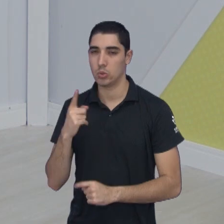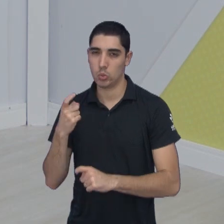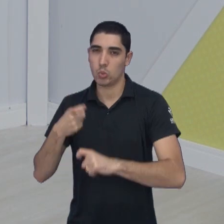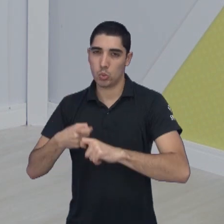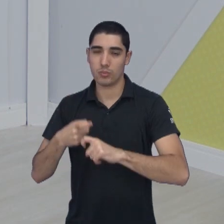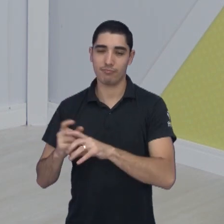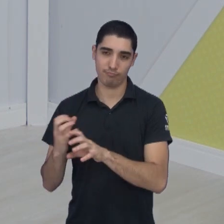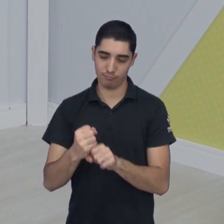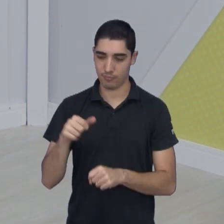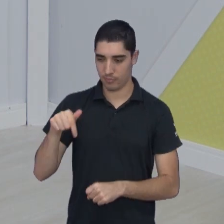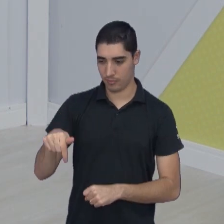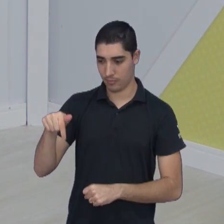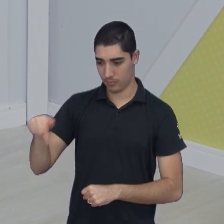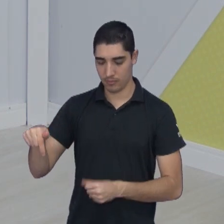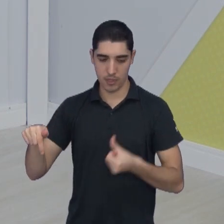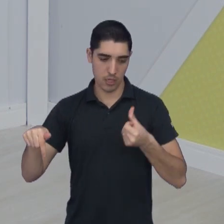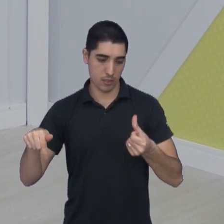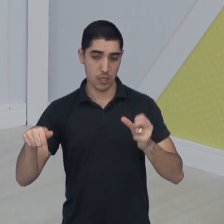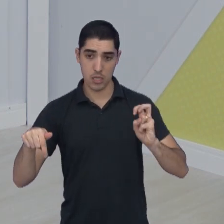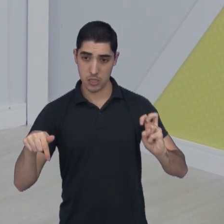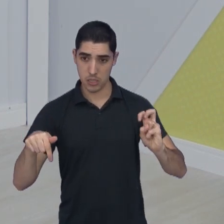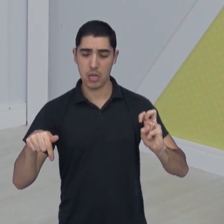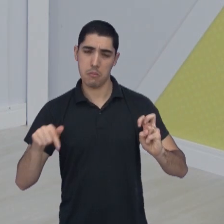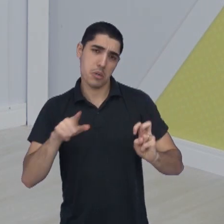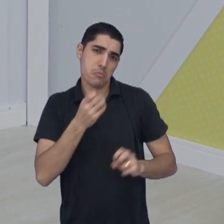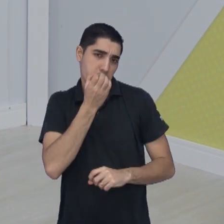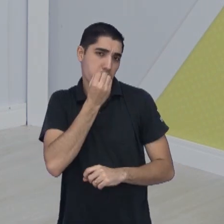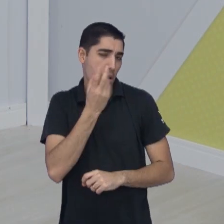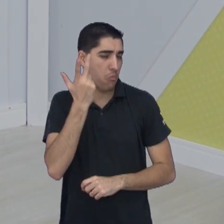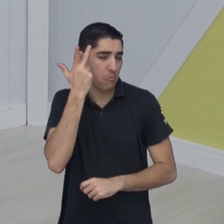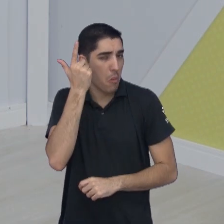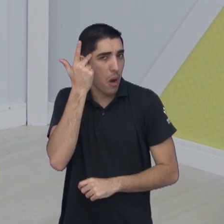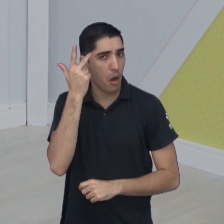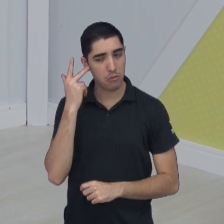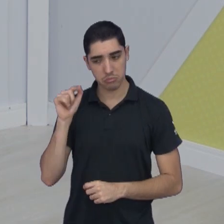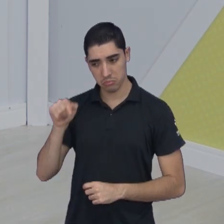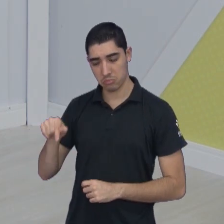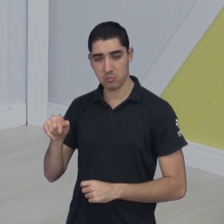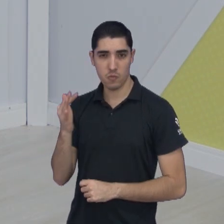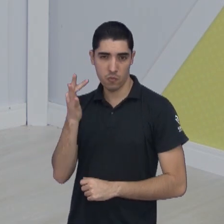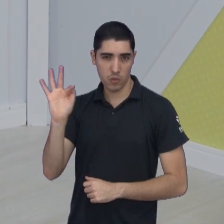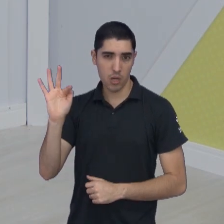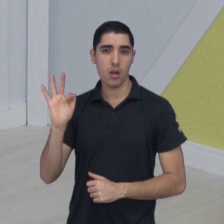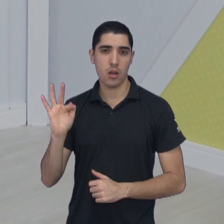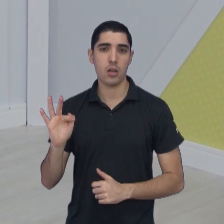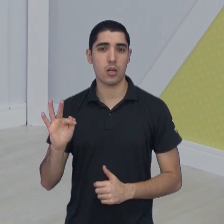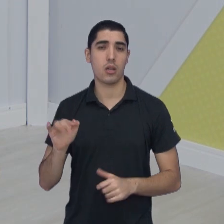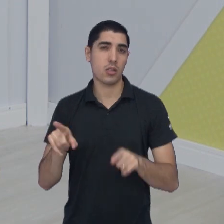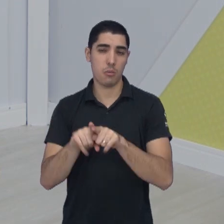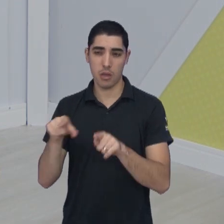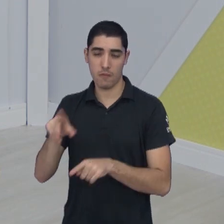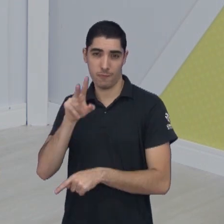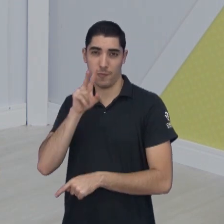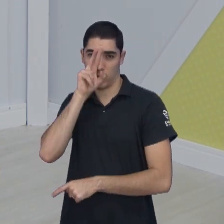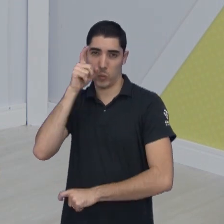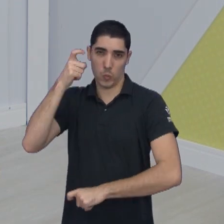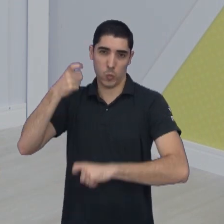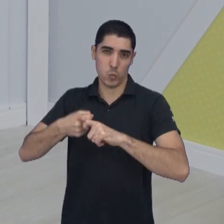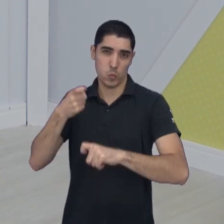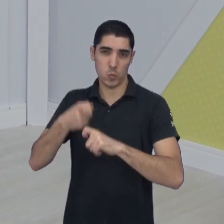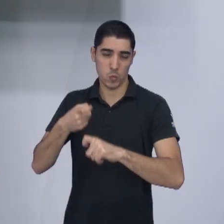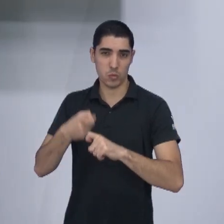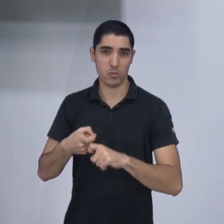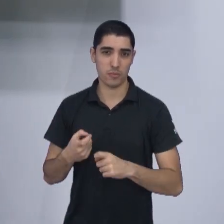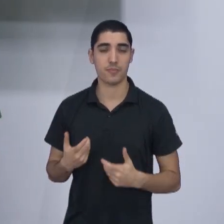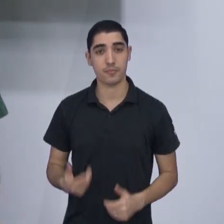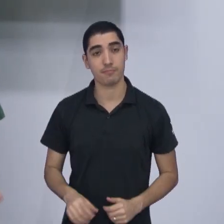final 77-65, uma vitória, digamos, até que normal devido aí às circunstâncias do jogo e também à força que Franca tem mesmo com o time